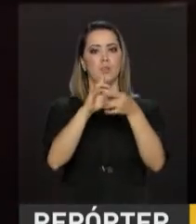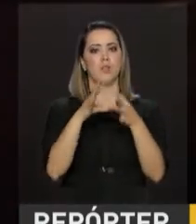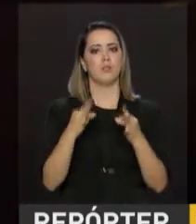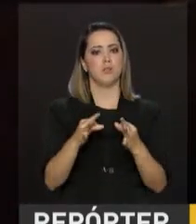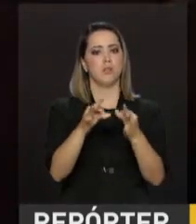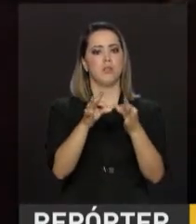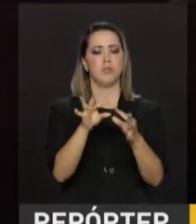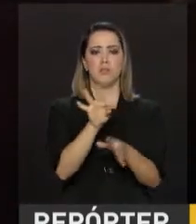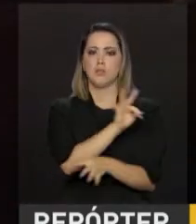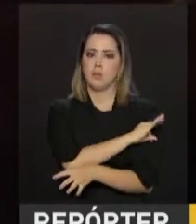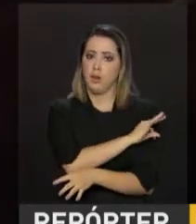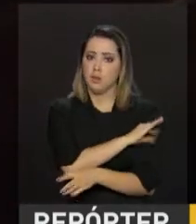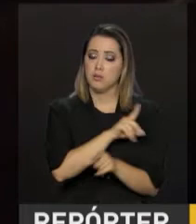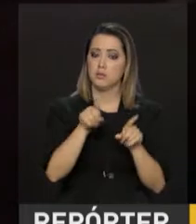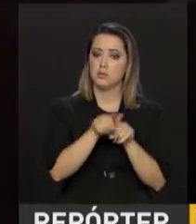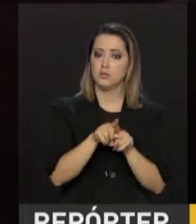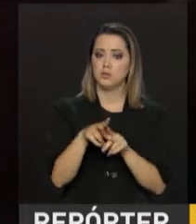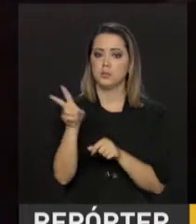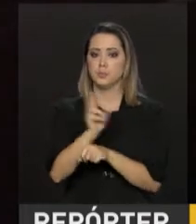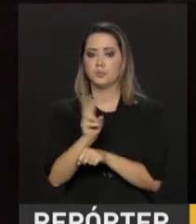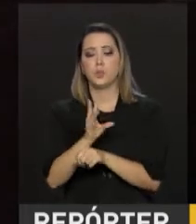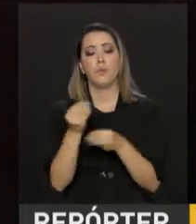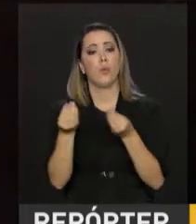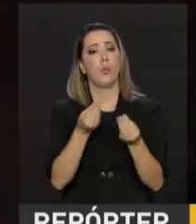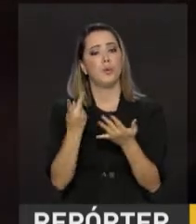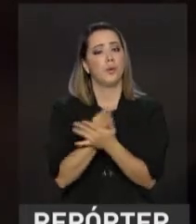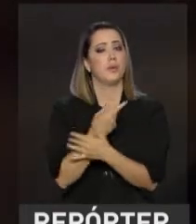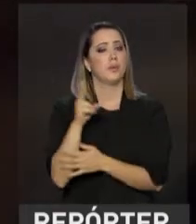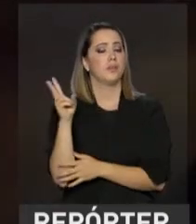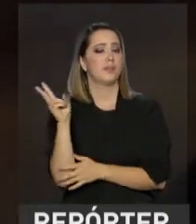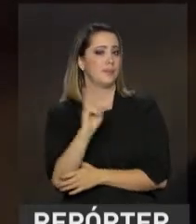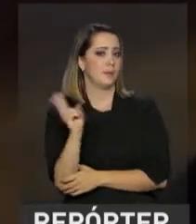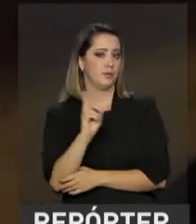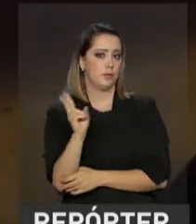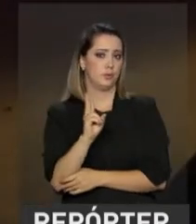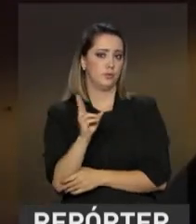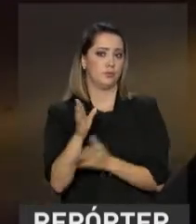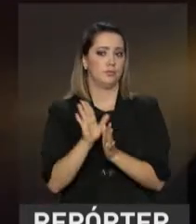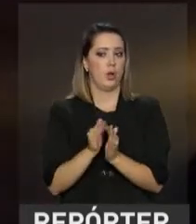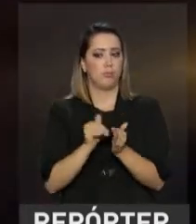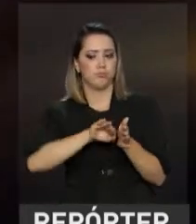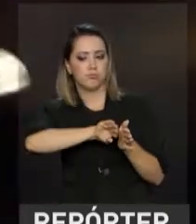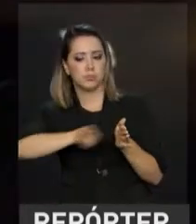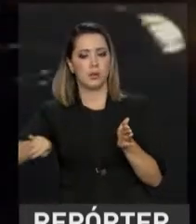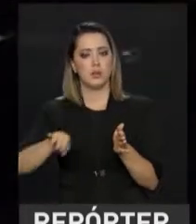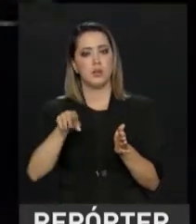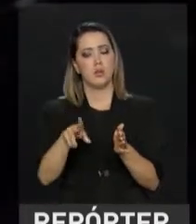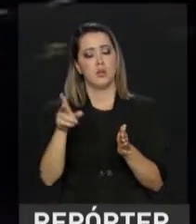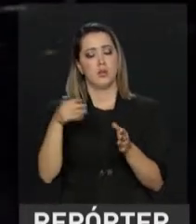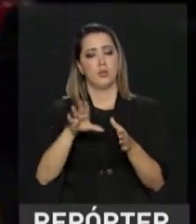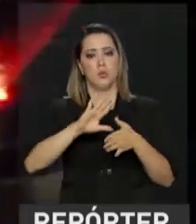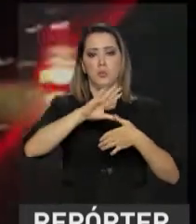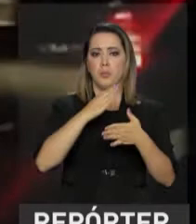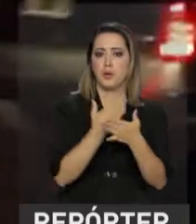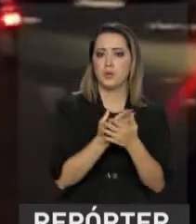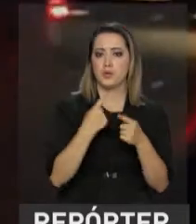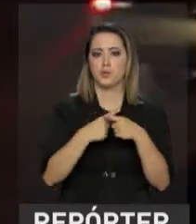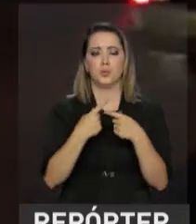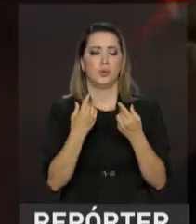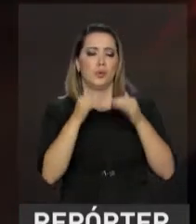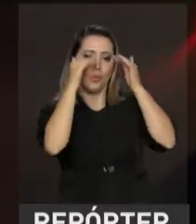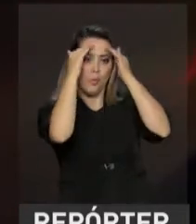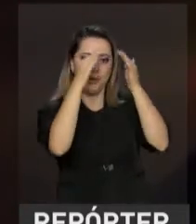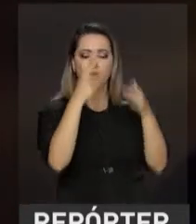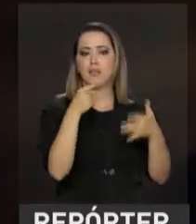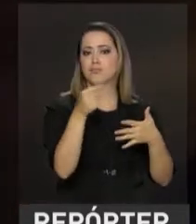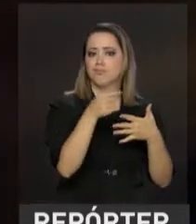técnicas e o monitoramento da situação na Venezuela, suspensa do Mercosul desde o ano passado por não ter cumprido os